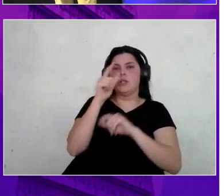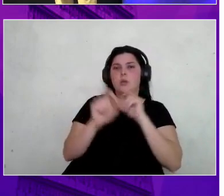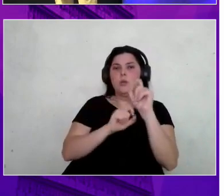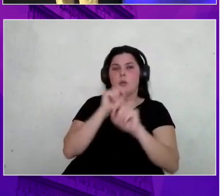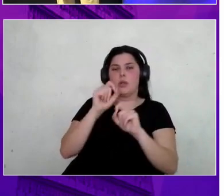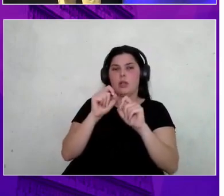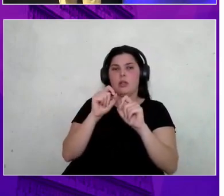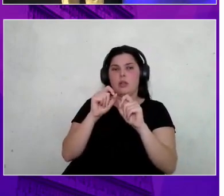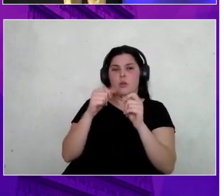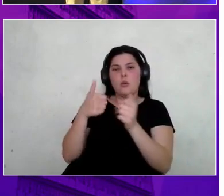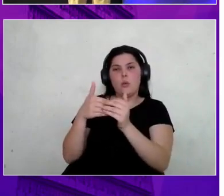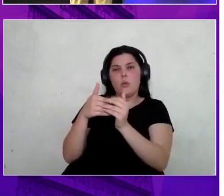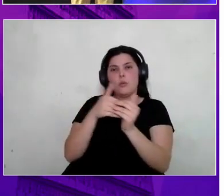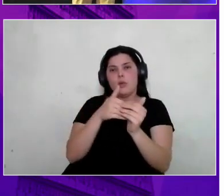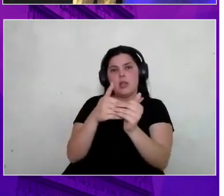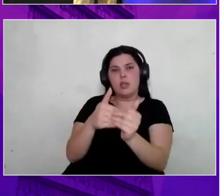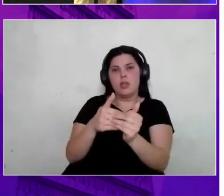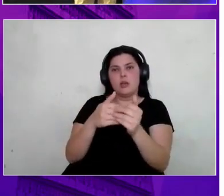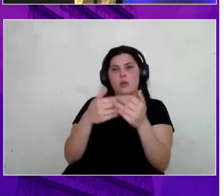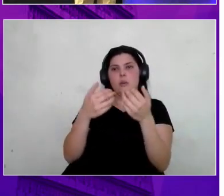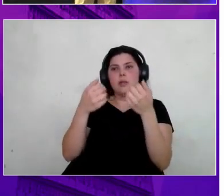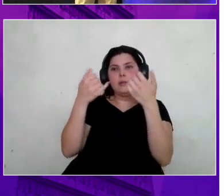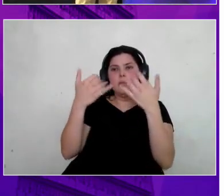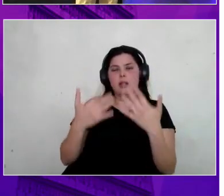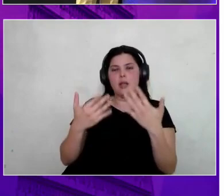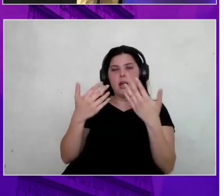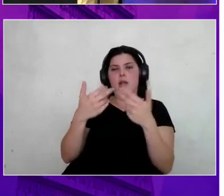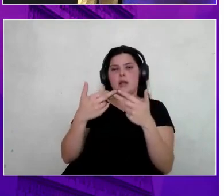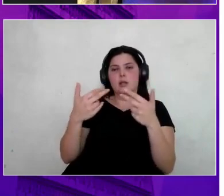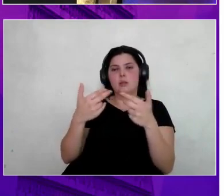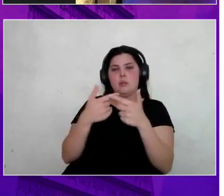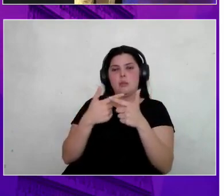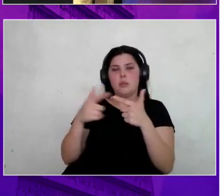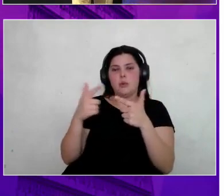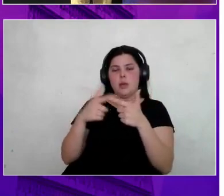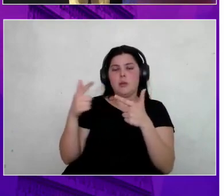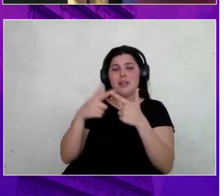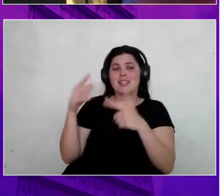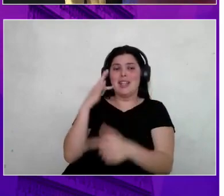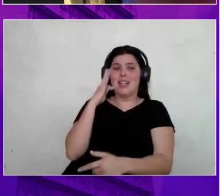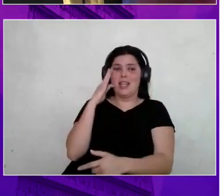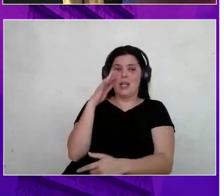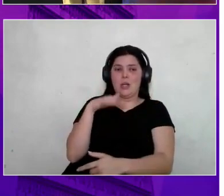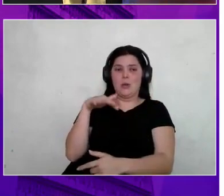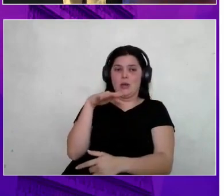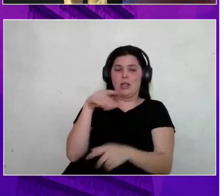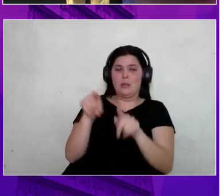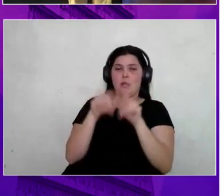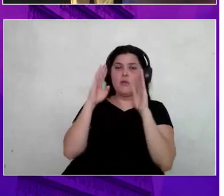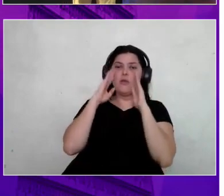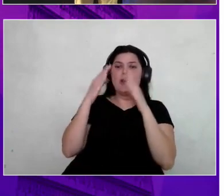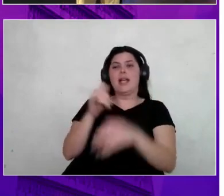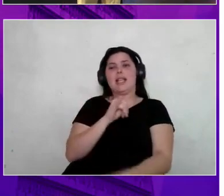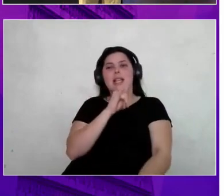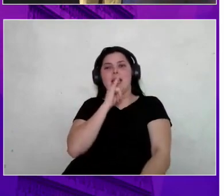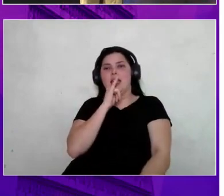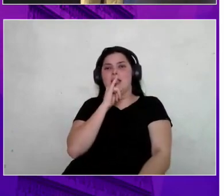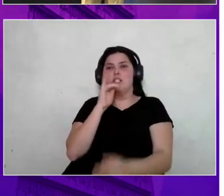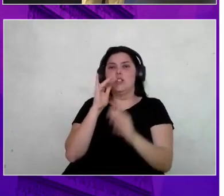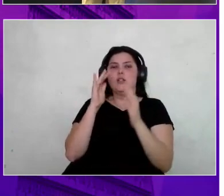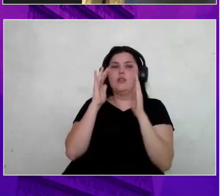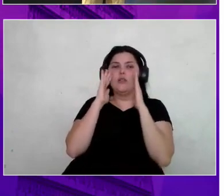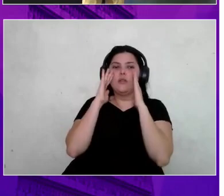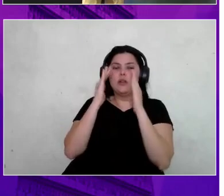norteador de onde pautar as dívidas técnicas, né? Então, e também focar teste, focar em como a gente vai atacar